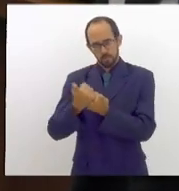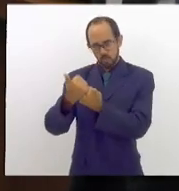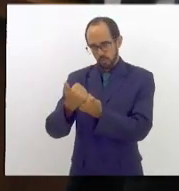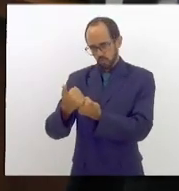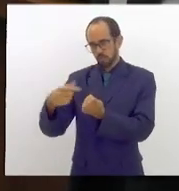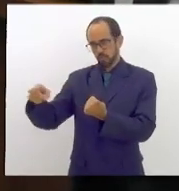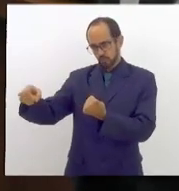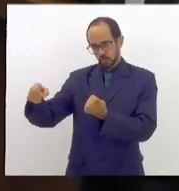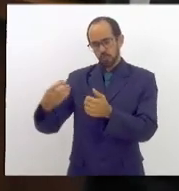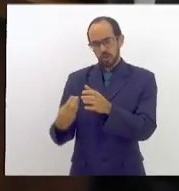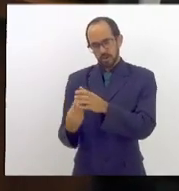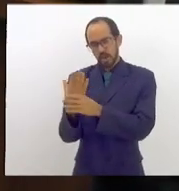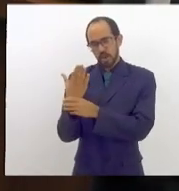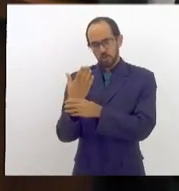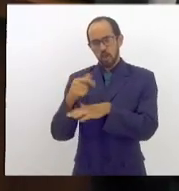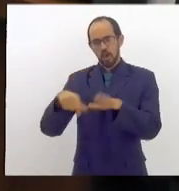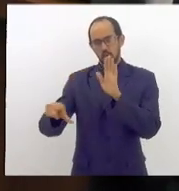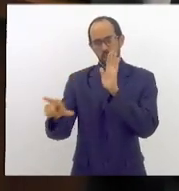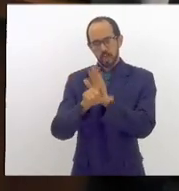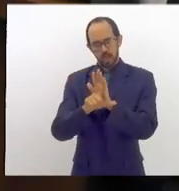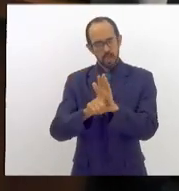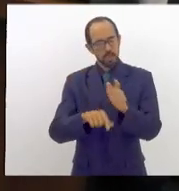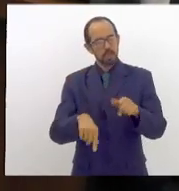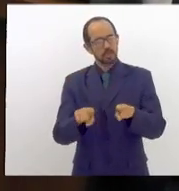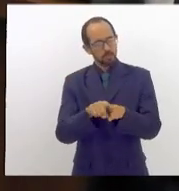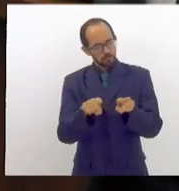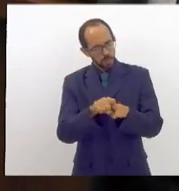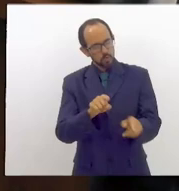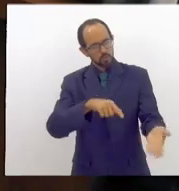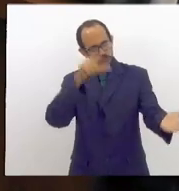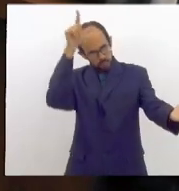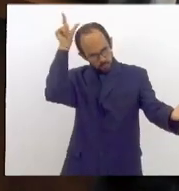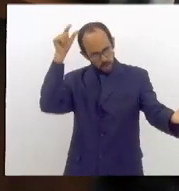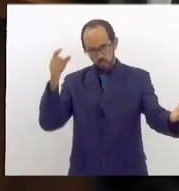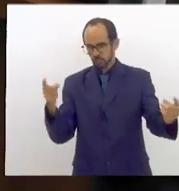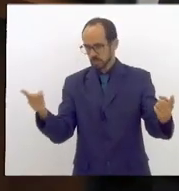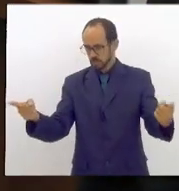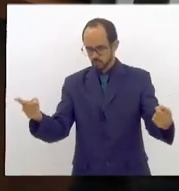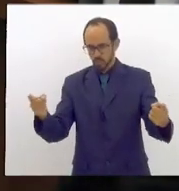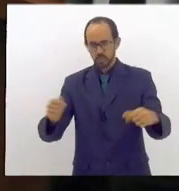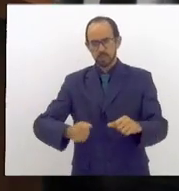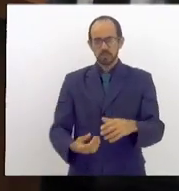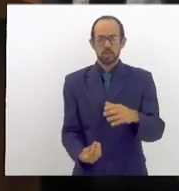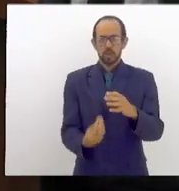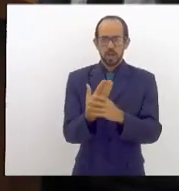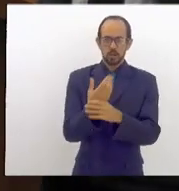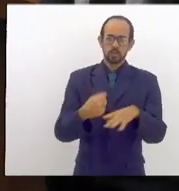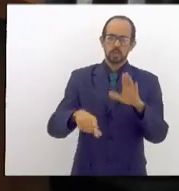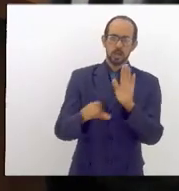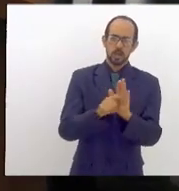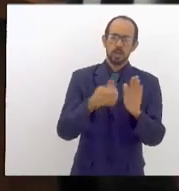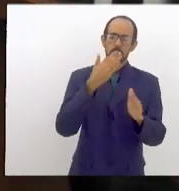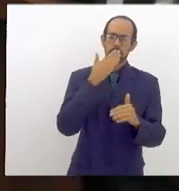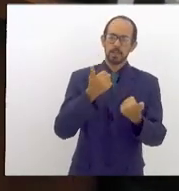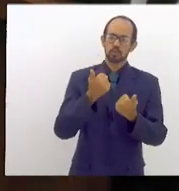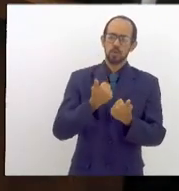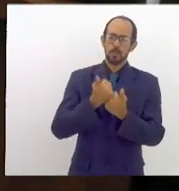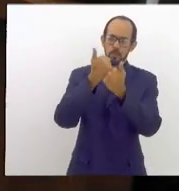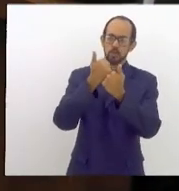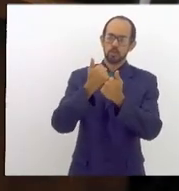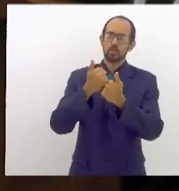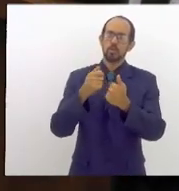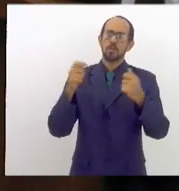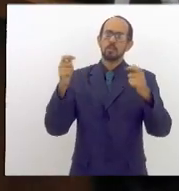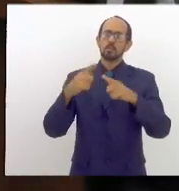toda lei assim como um dos Paulo São dois apoios especiais já que são os autores da lei de 21 e eu peço apoio a todos que é um acordo perfeitamente